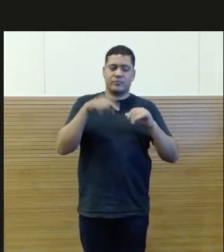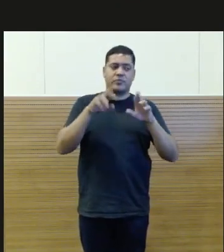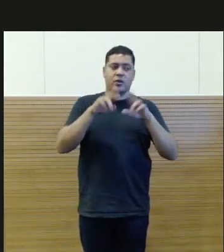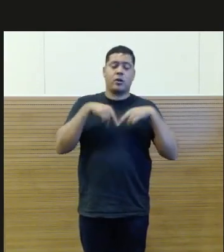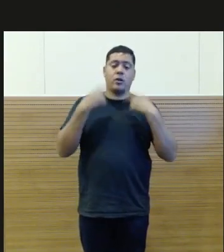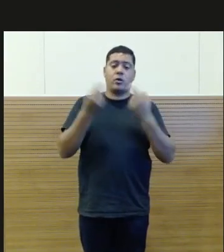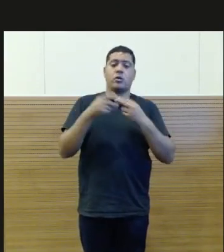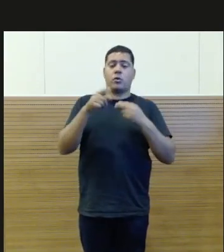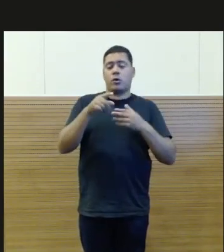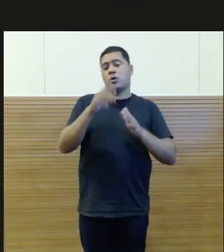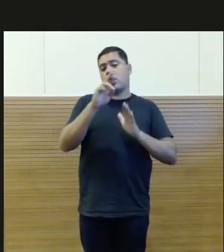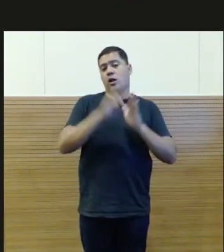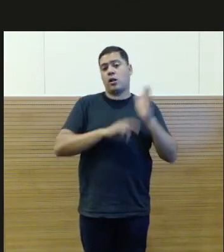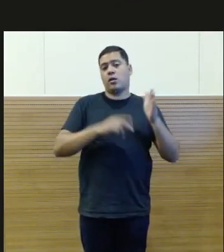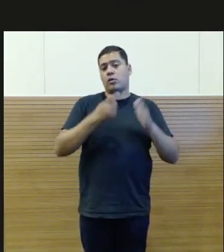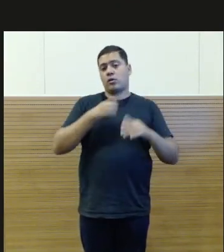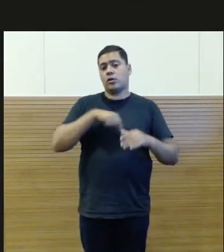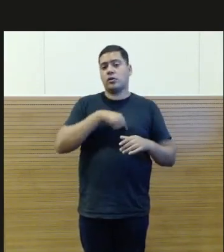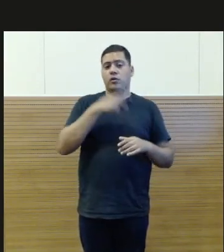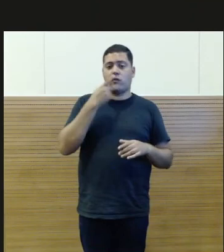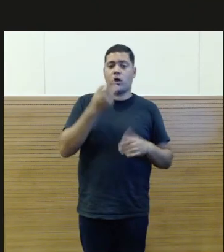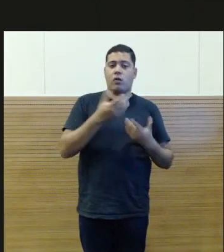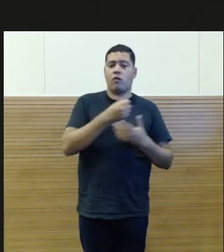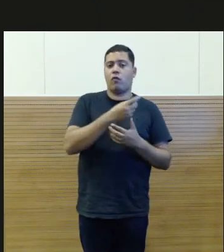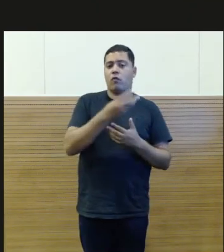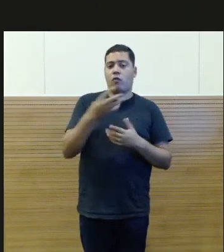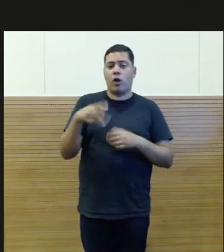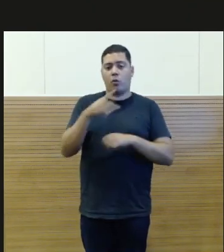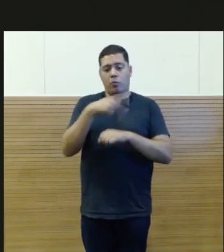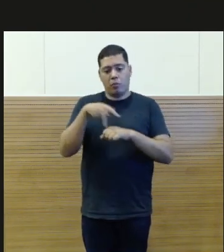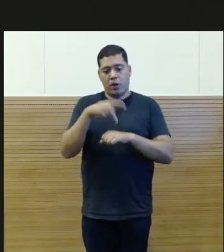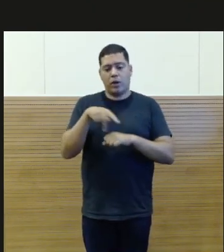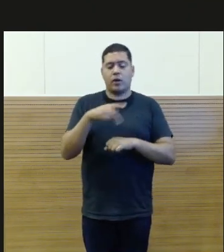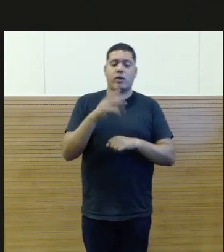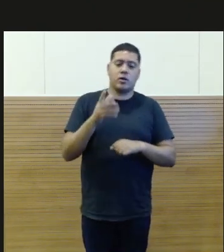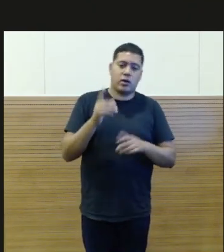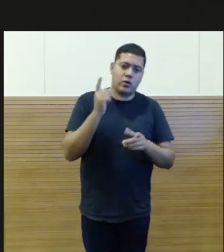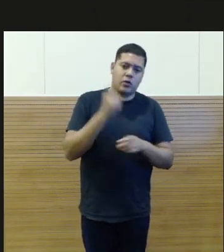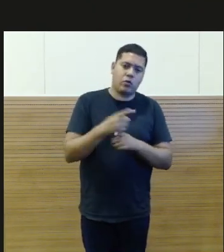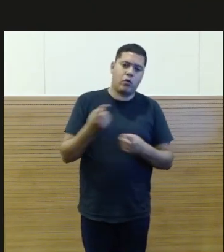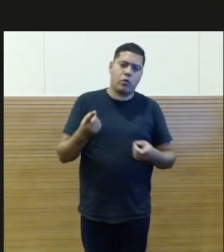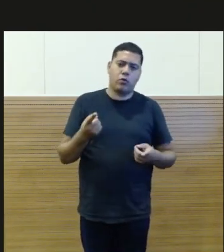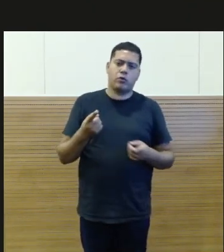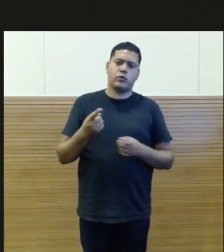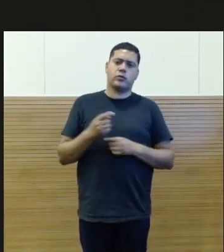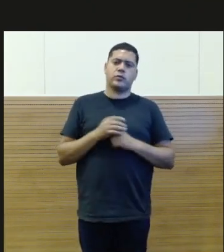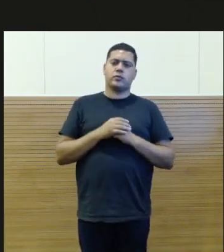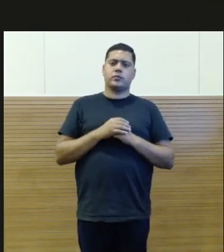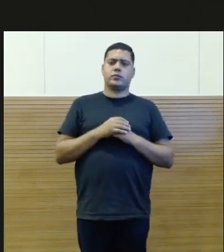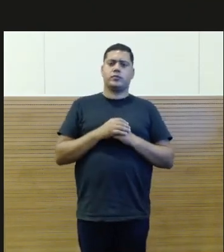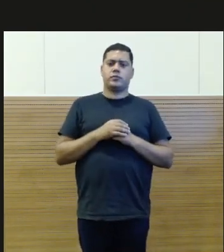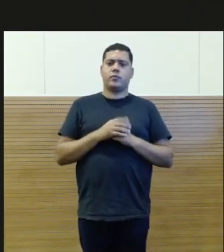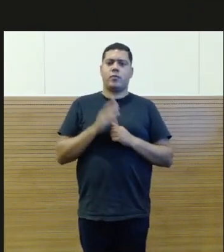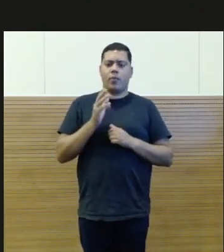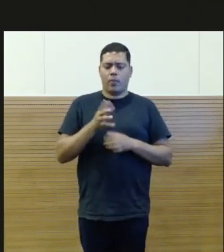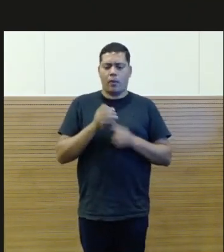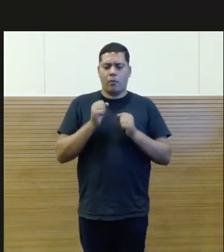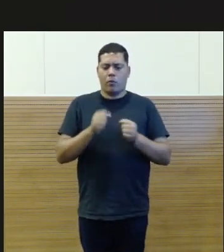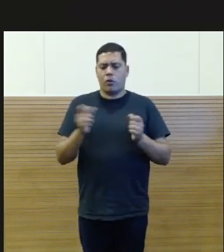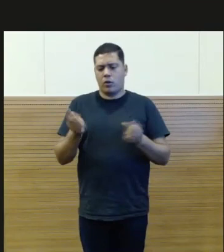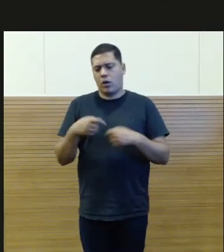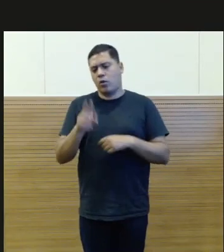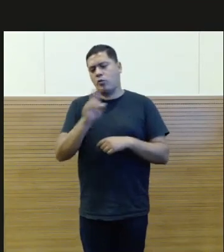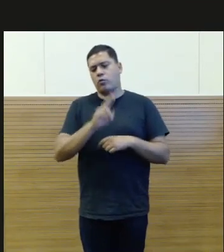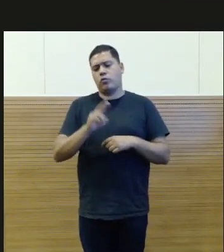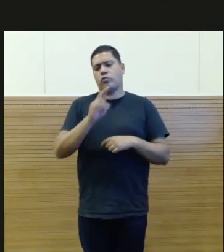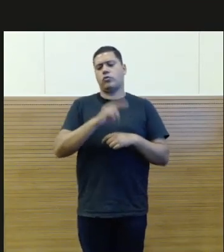nesse relatório, a gente destaca como vários países já contam com mecanismos que já poderiam ser utilizados para